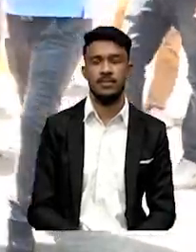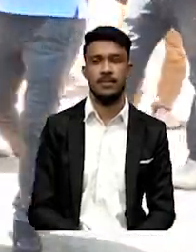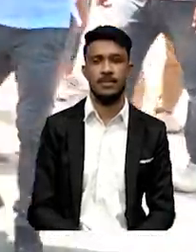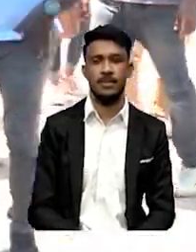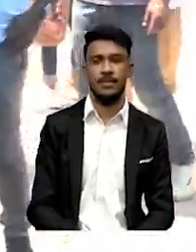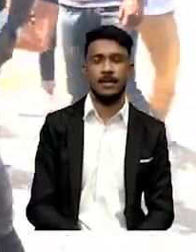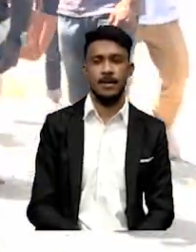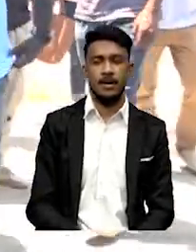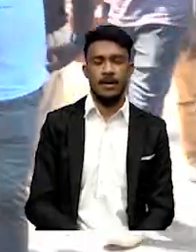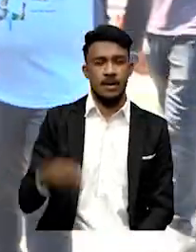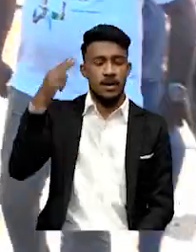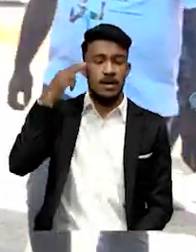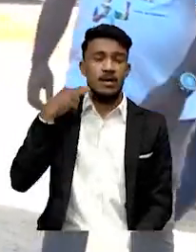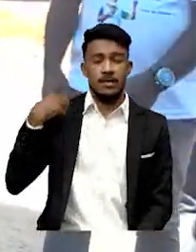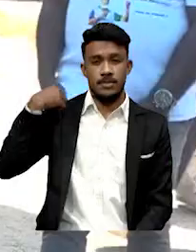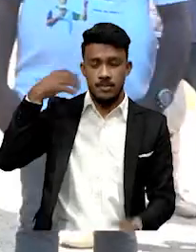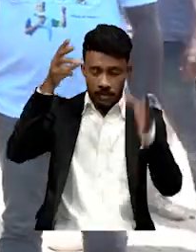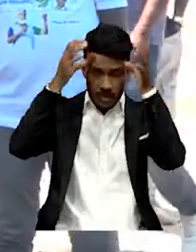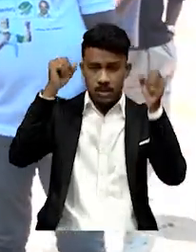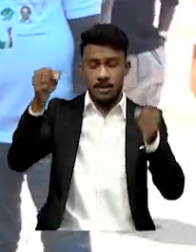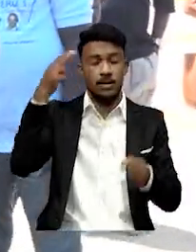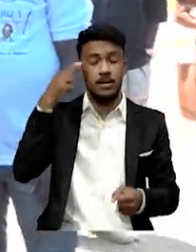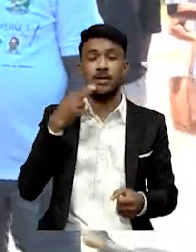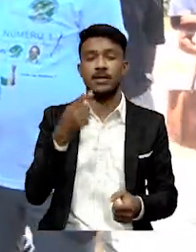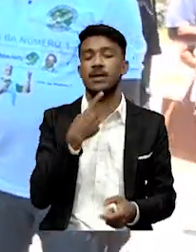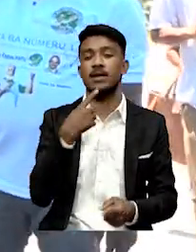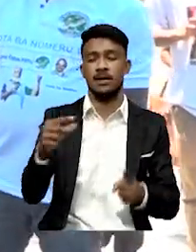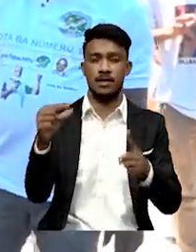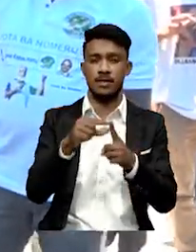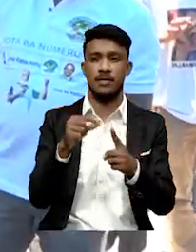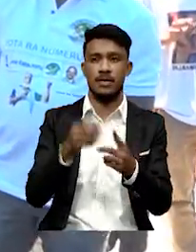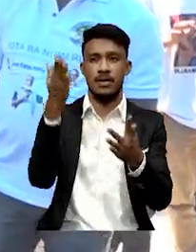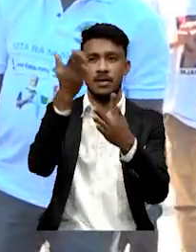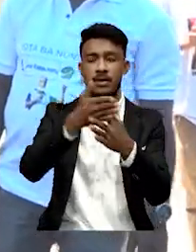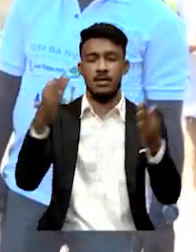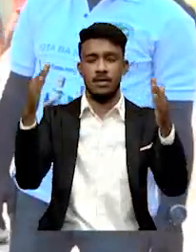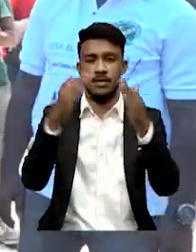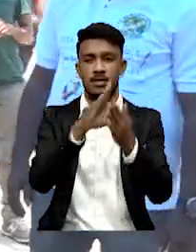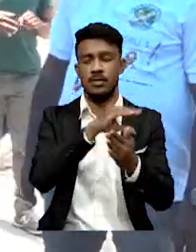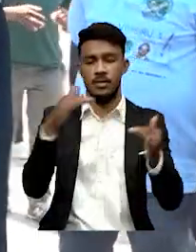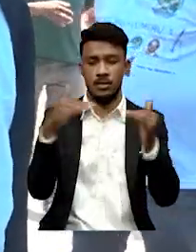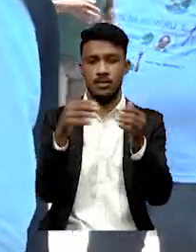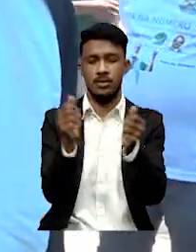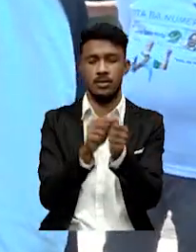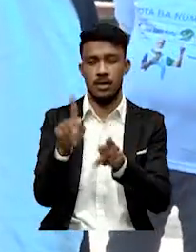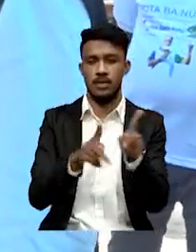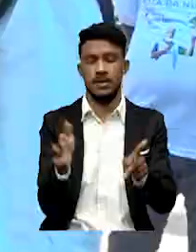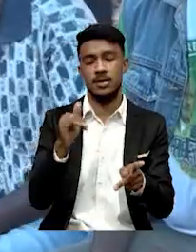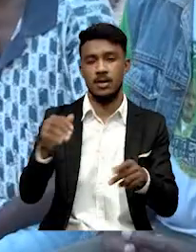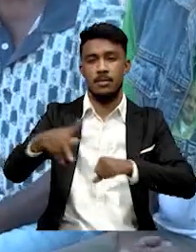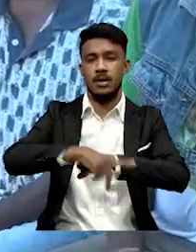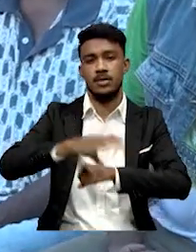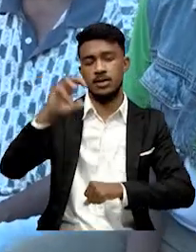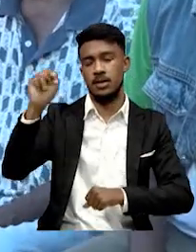Candidato presidente república José Ramos Horta hato assunto ne e atividade door to door no encontro com militante no apoiante partido CNT